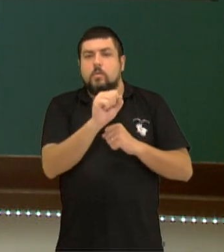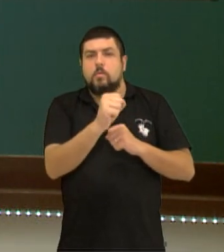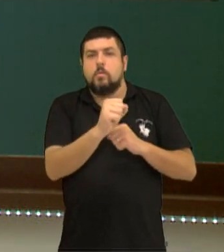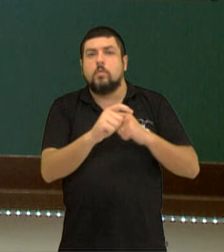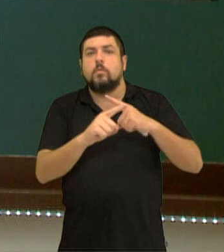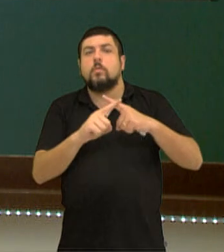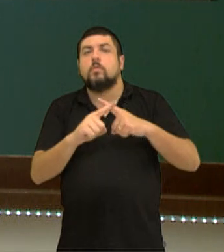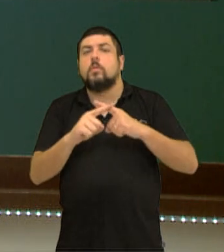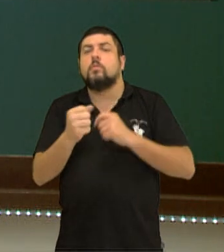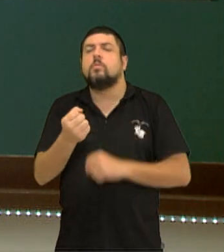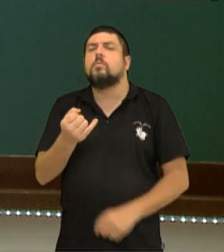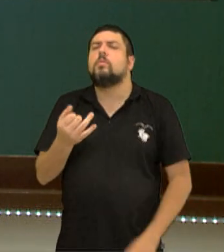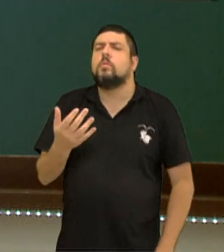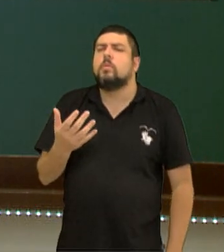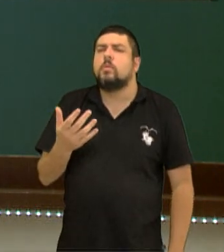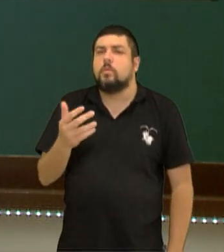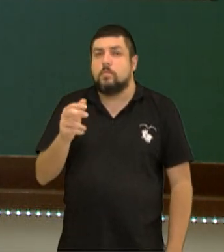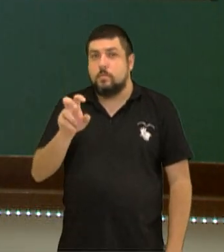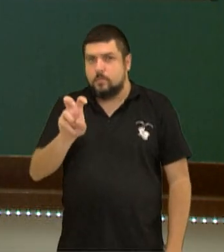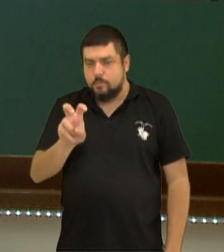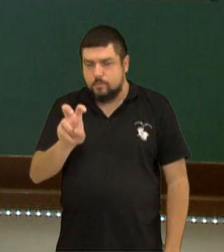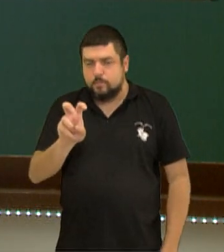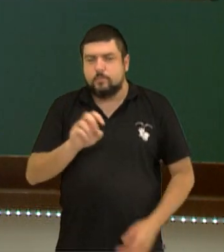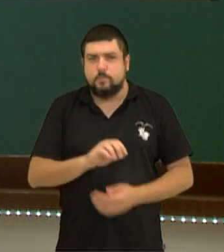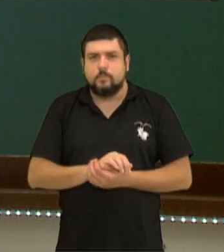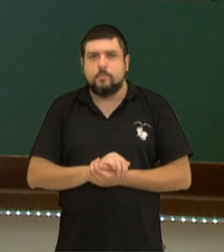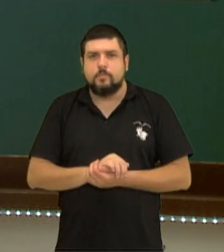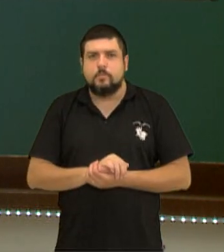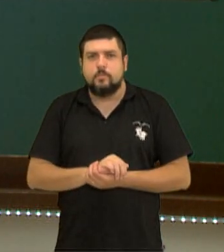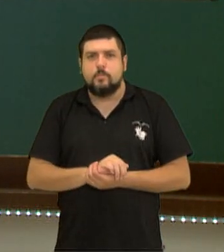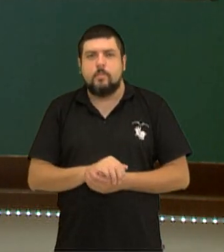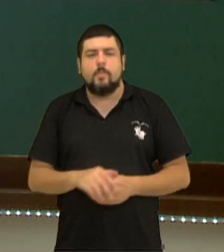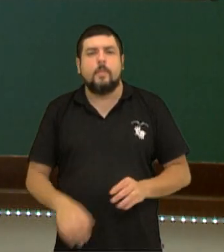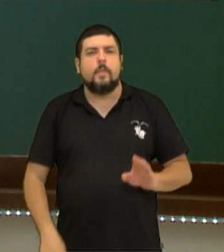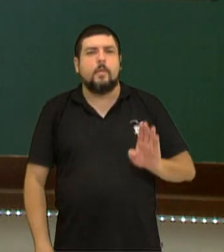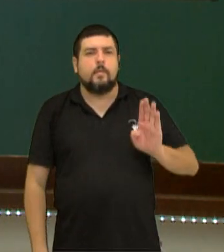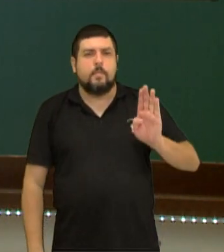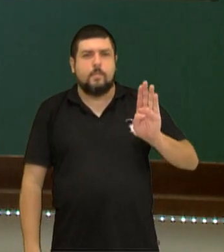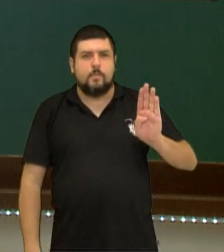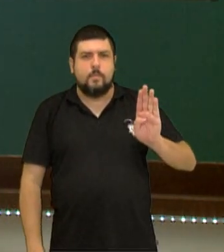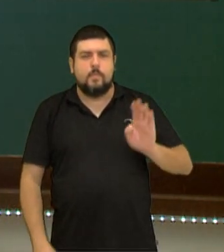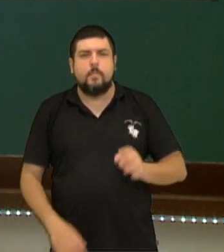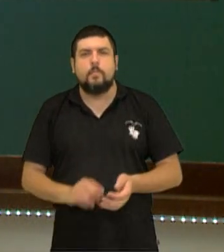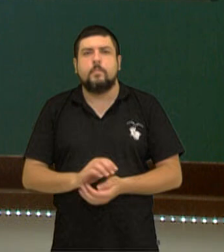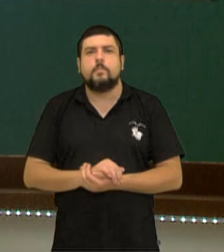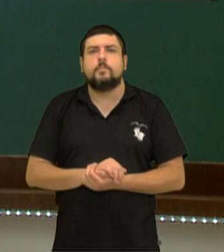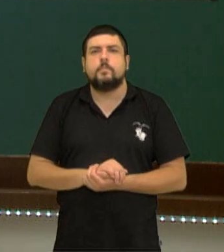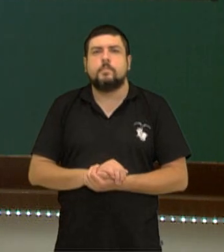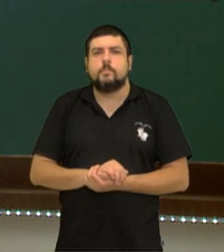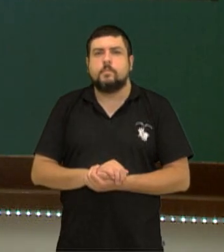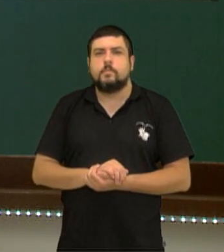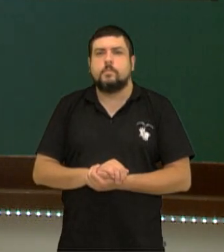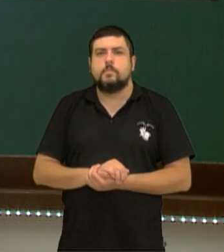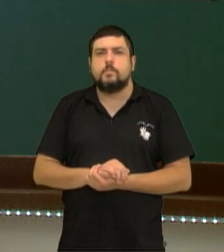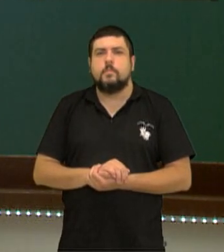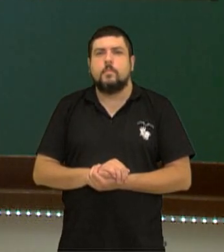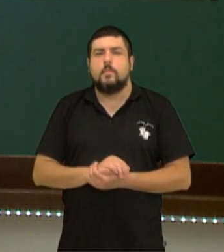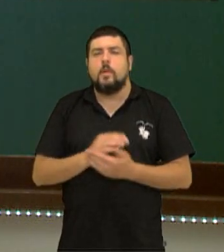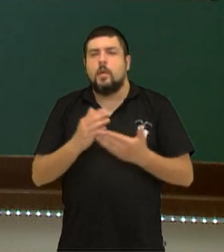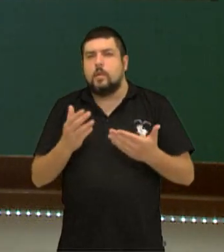quanto? Por 5, ok? Letra B, 9 vezes 7 menos 2. Então, é